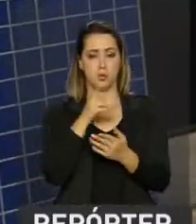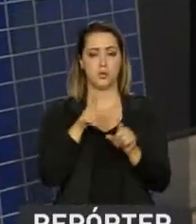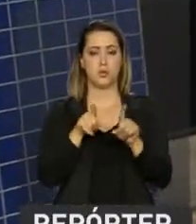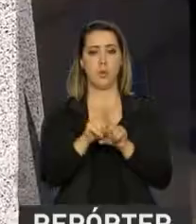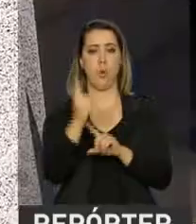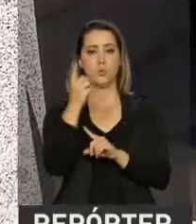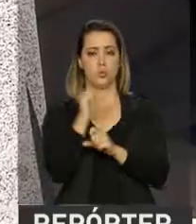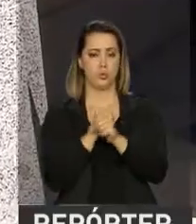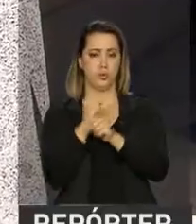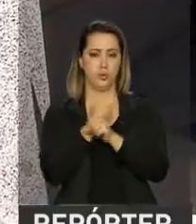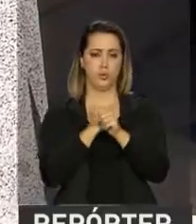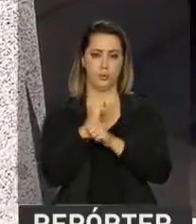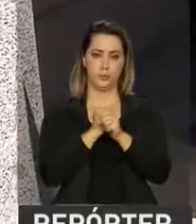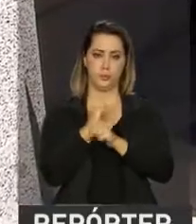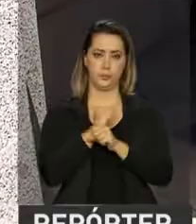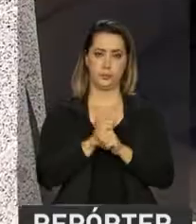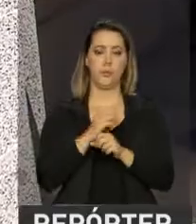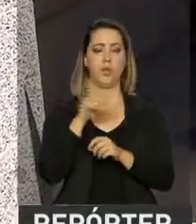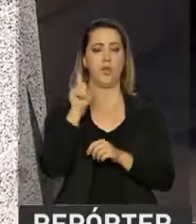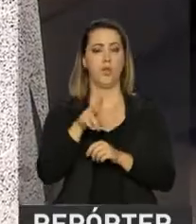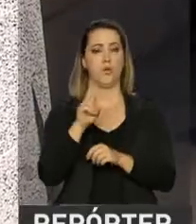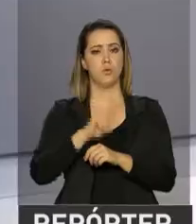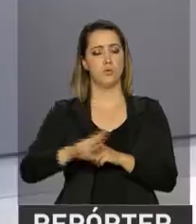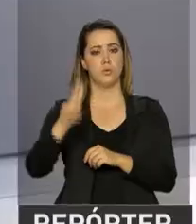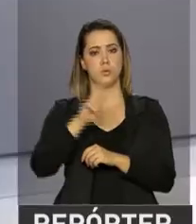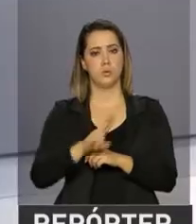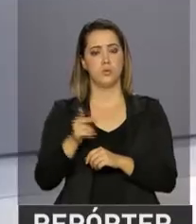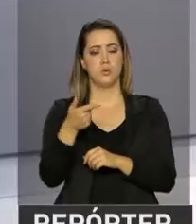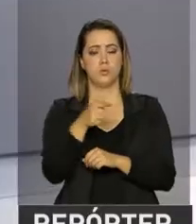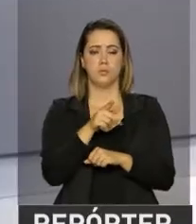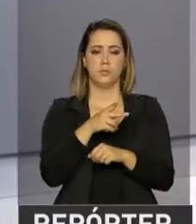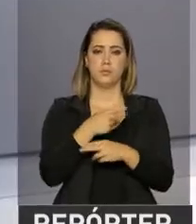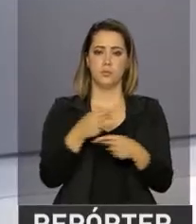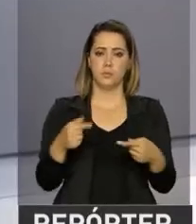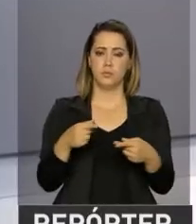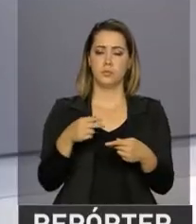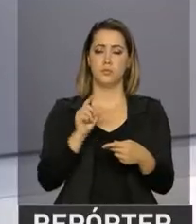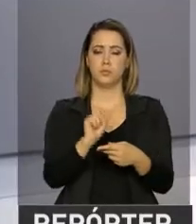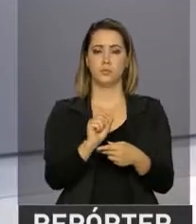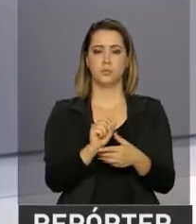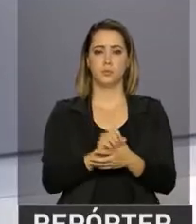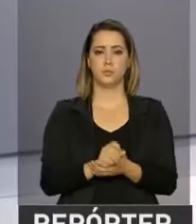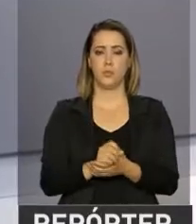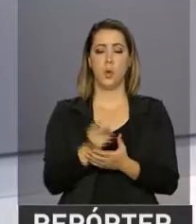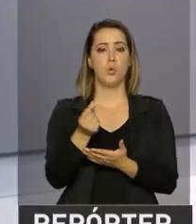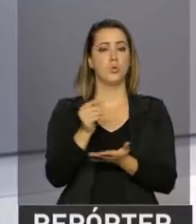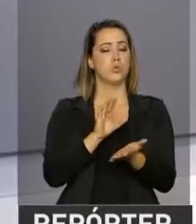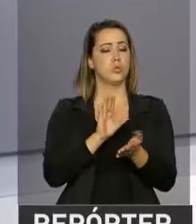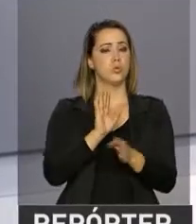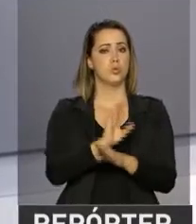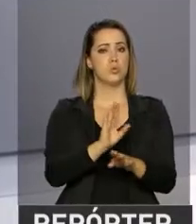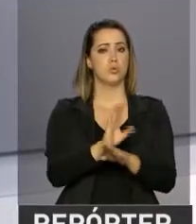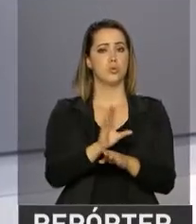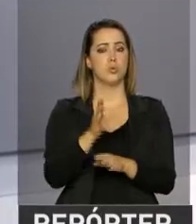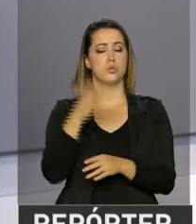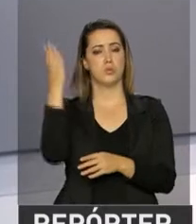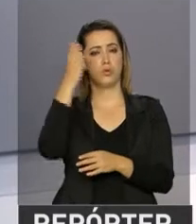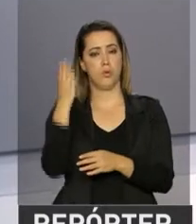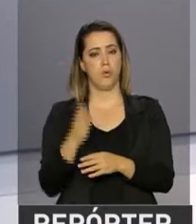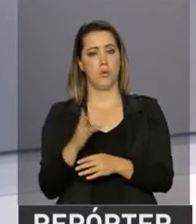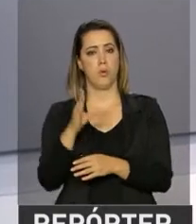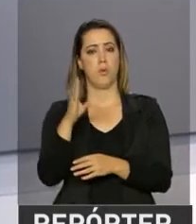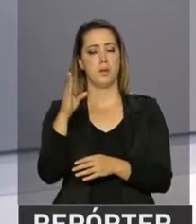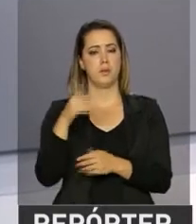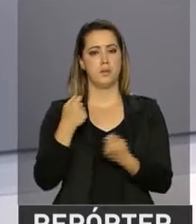casos para tratamento de saúde no interior os recursos virão de contribuições voluntárias que o brasil faria